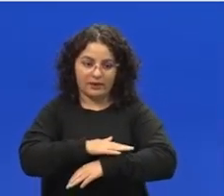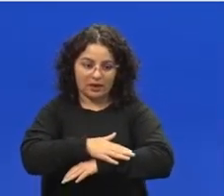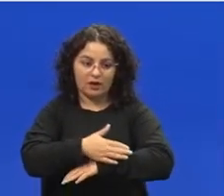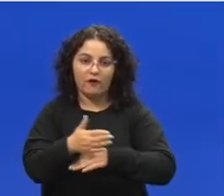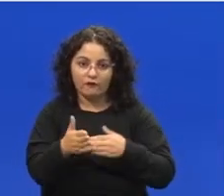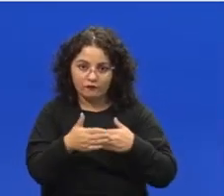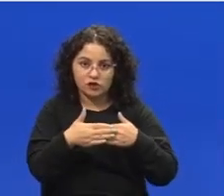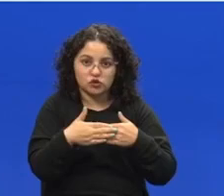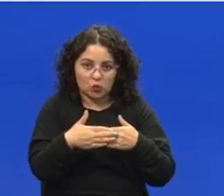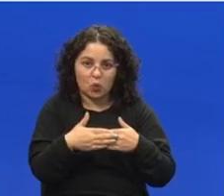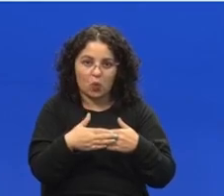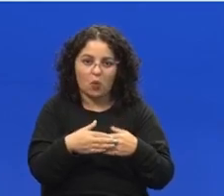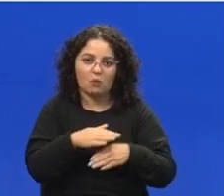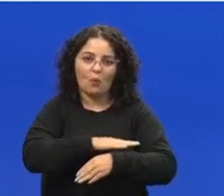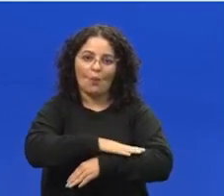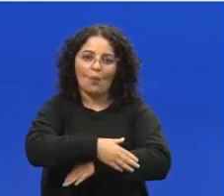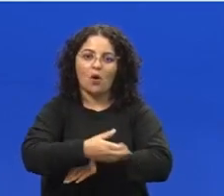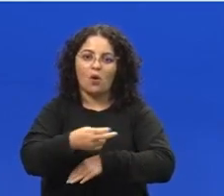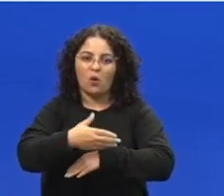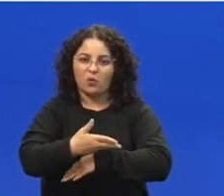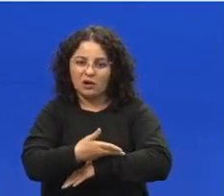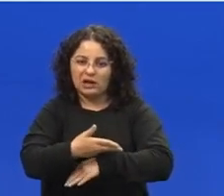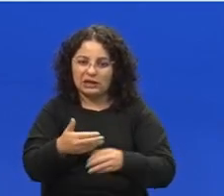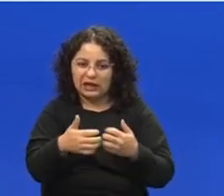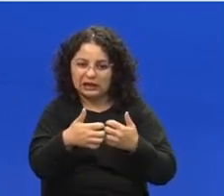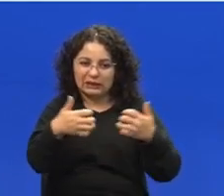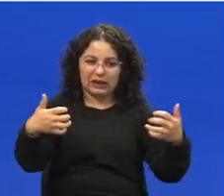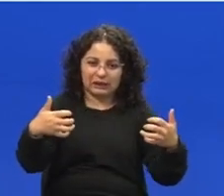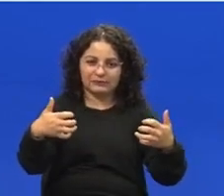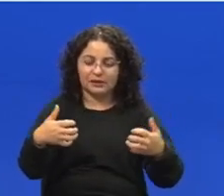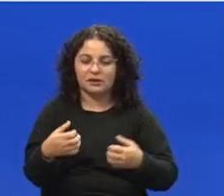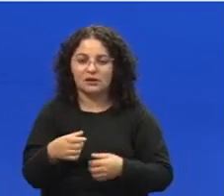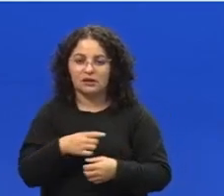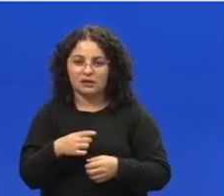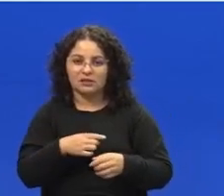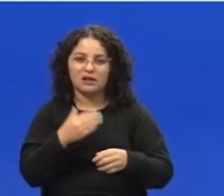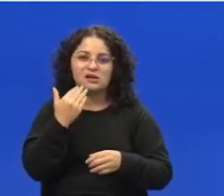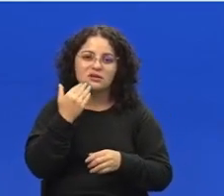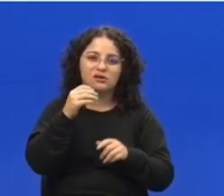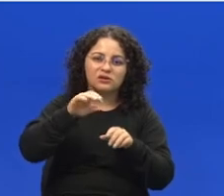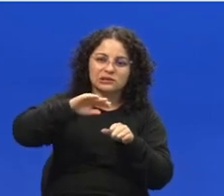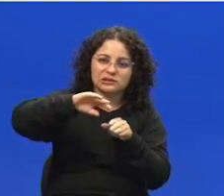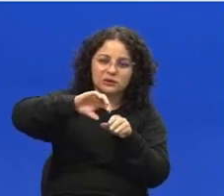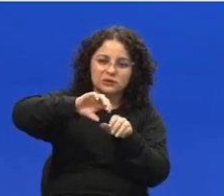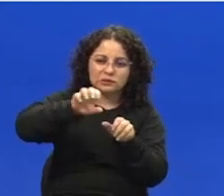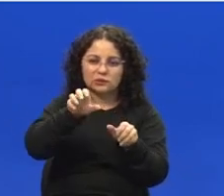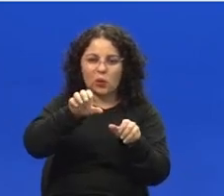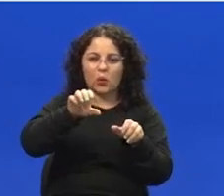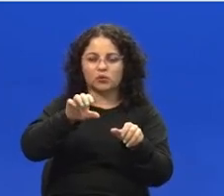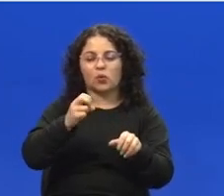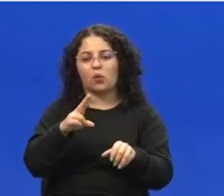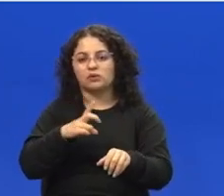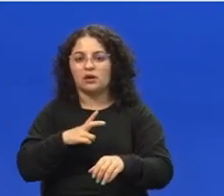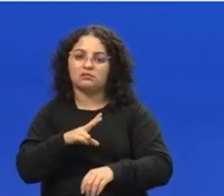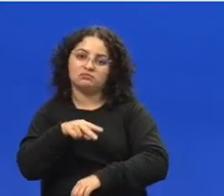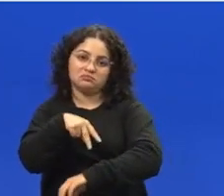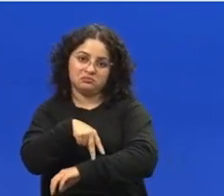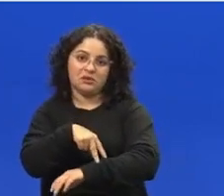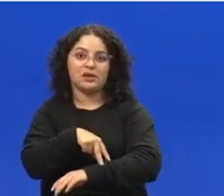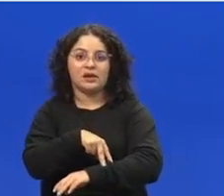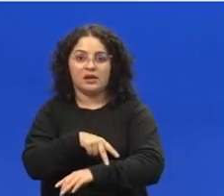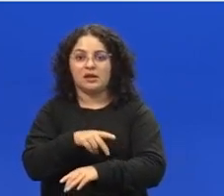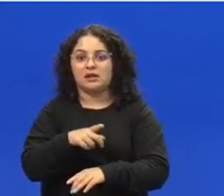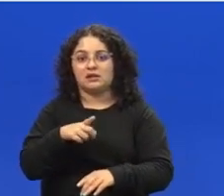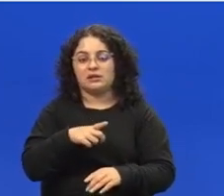se é uma fratura aberta, se é uma fratura que tem desvio ou que não tem desvio, ou se é uma fratura estável ou